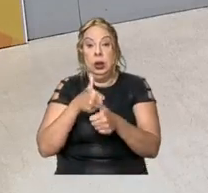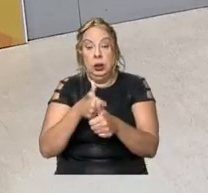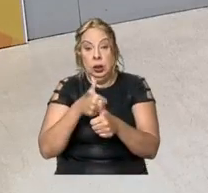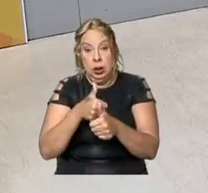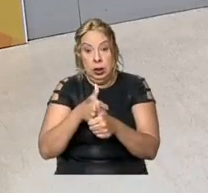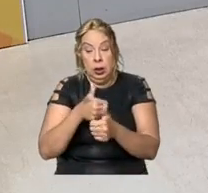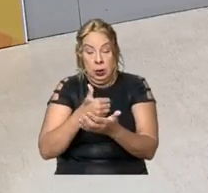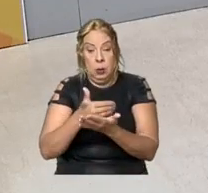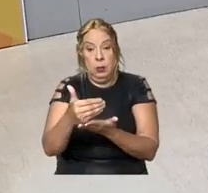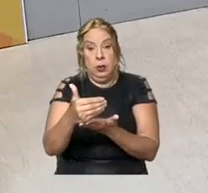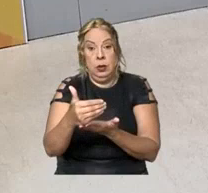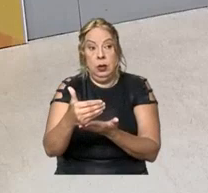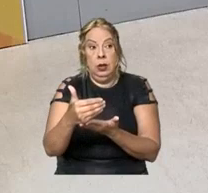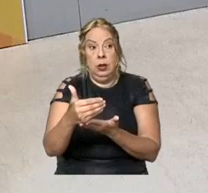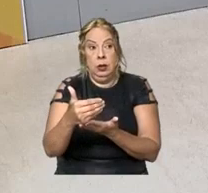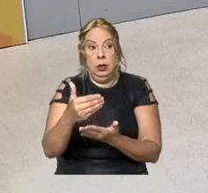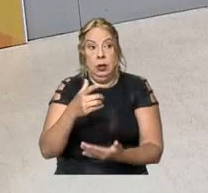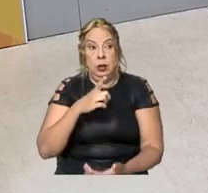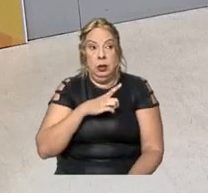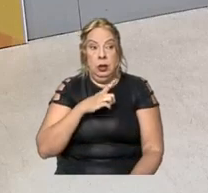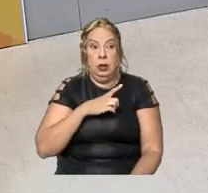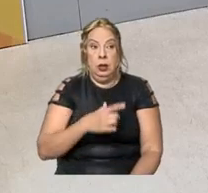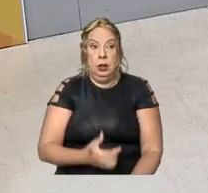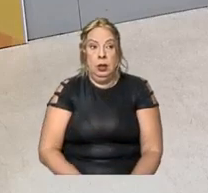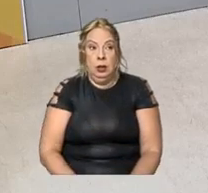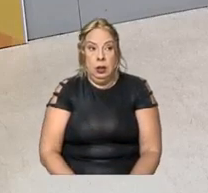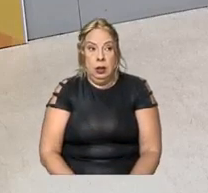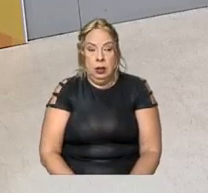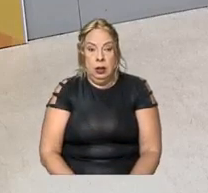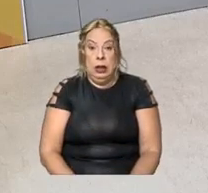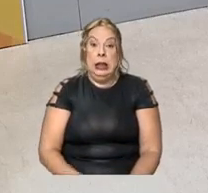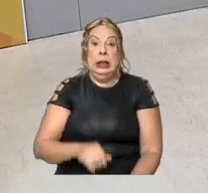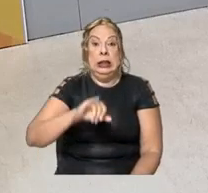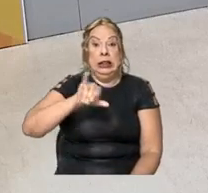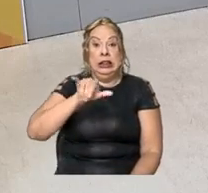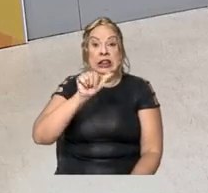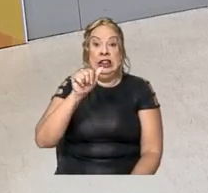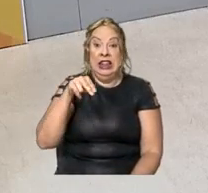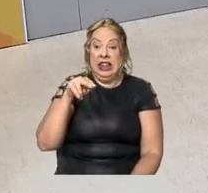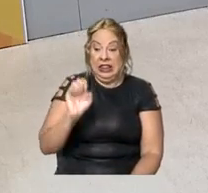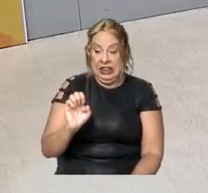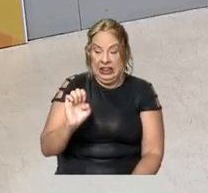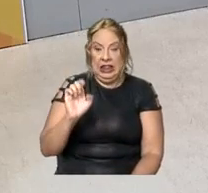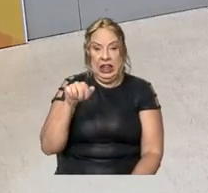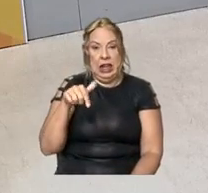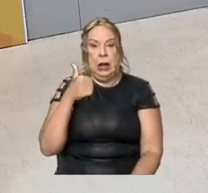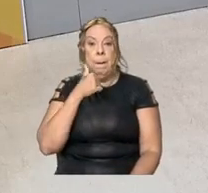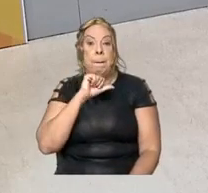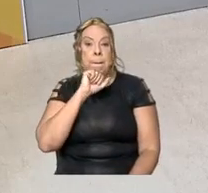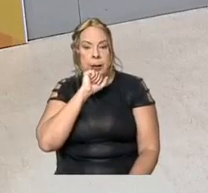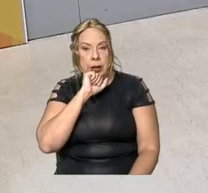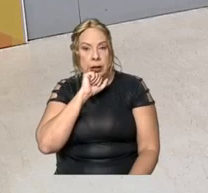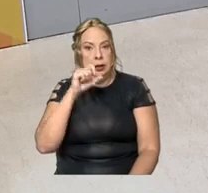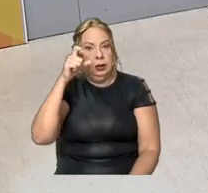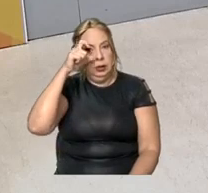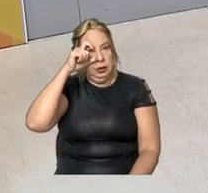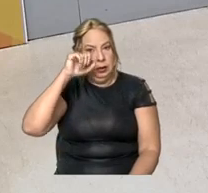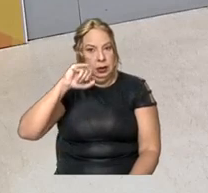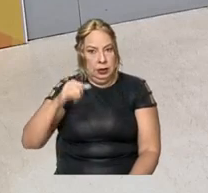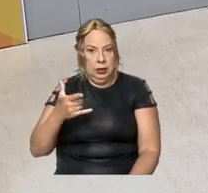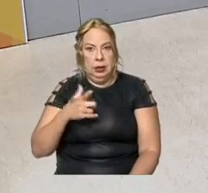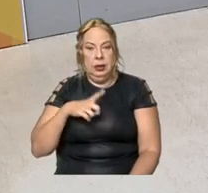passa a acompanhar, porque Jane Maria tem a lista dela, mano. Jane Maria, Relações Públicas do Caju Cap. Ela que fala,